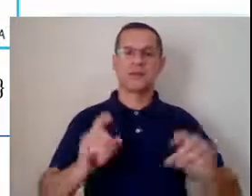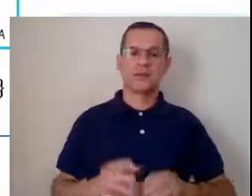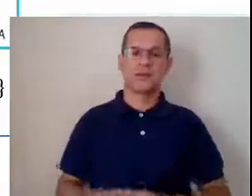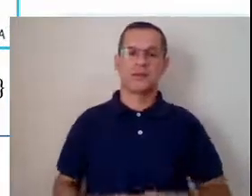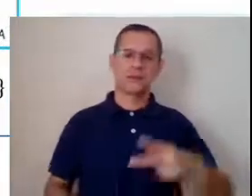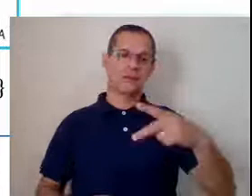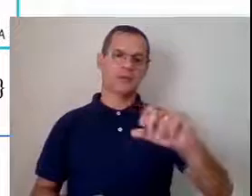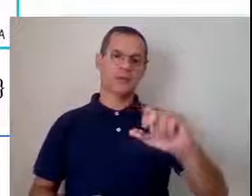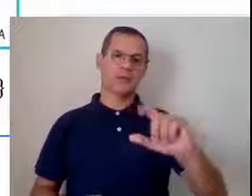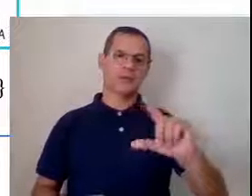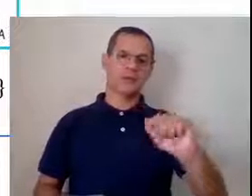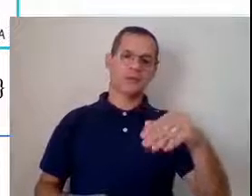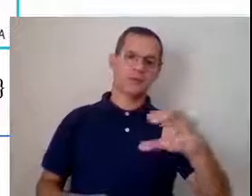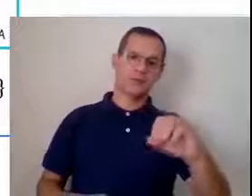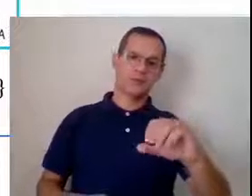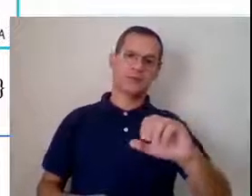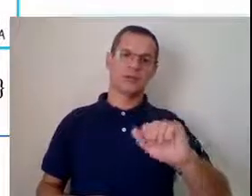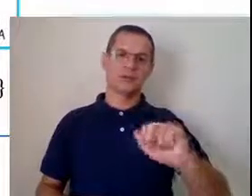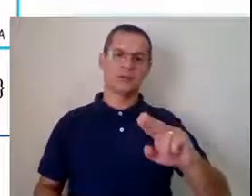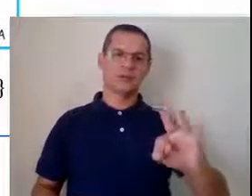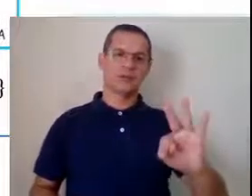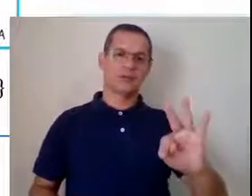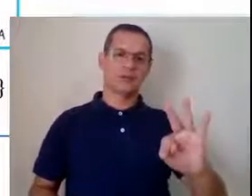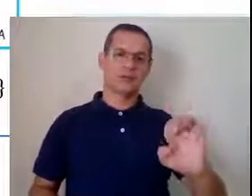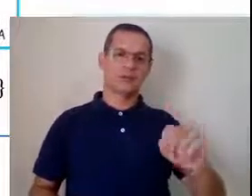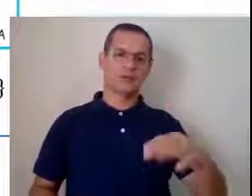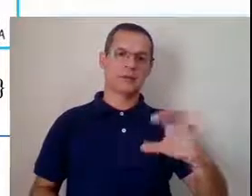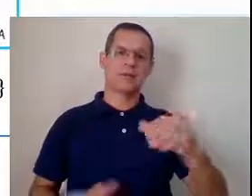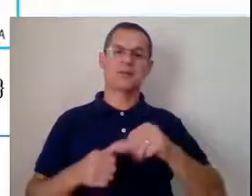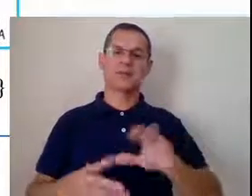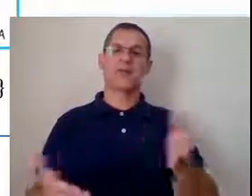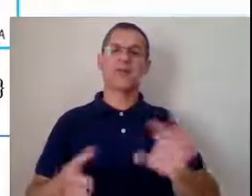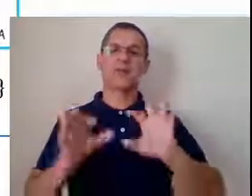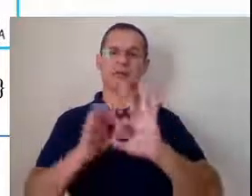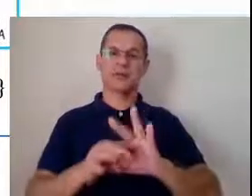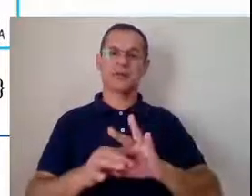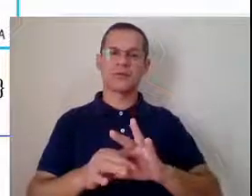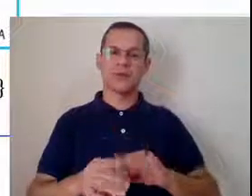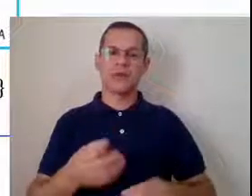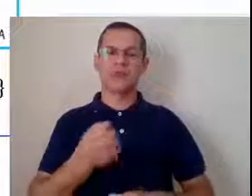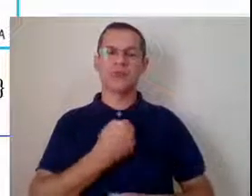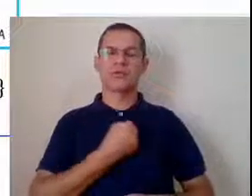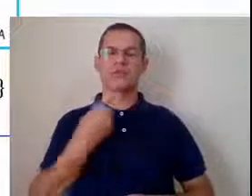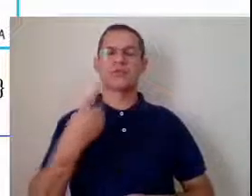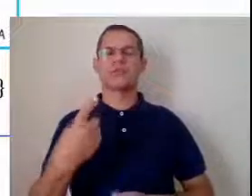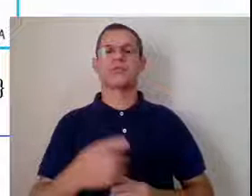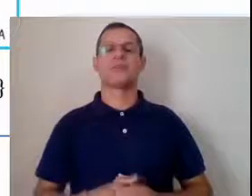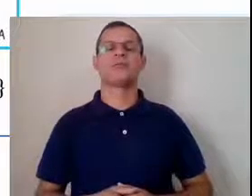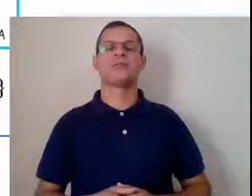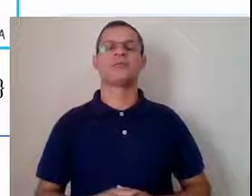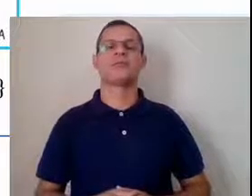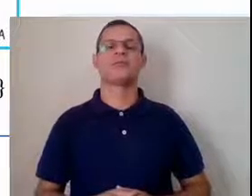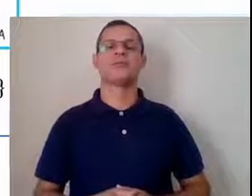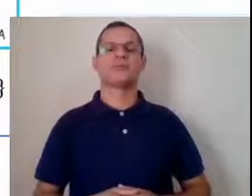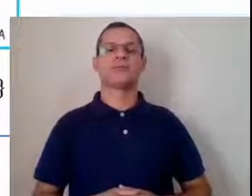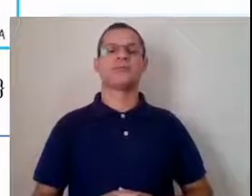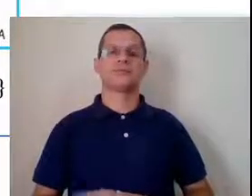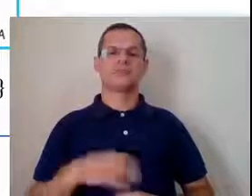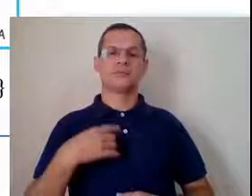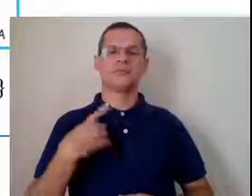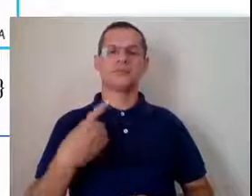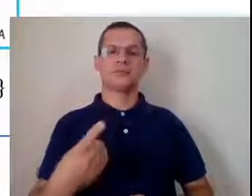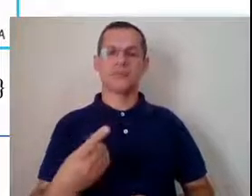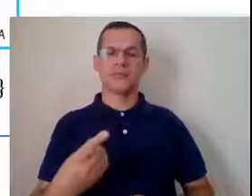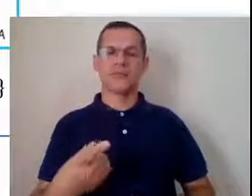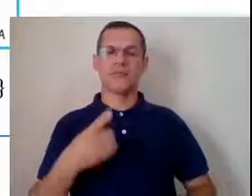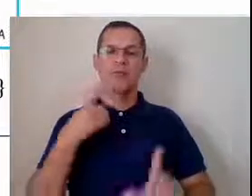Diagramas e o plano cartesiano, né? Tá aqui, ó, todas as relações, ó, do número 1. 1 vai